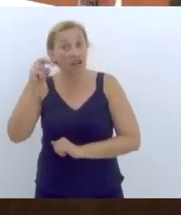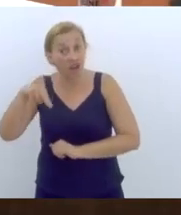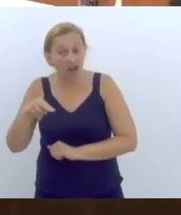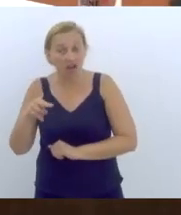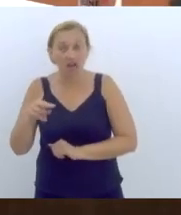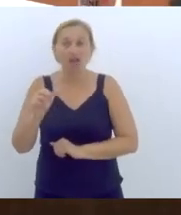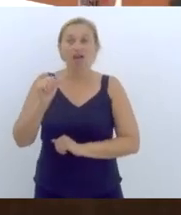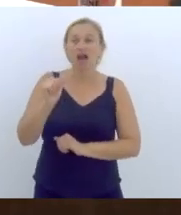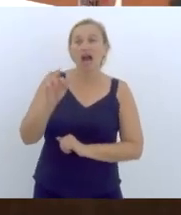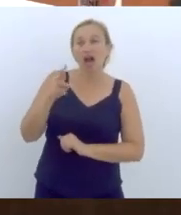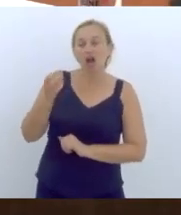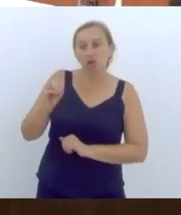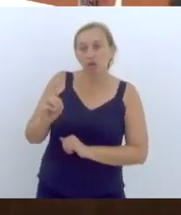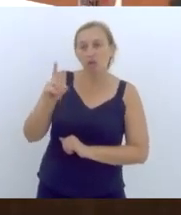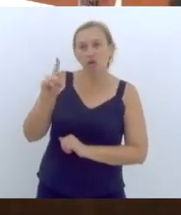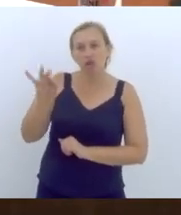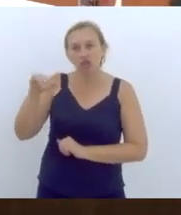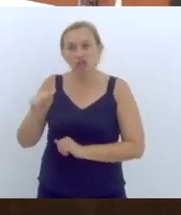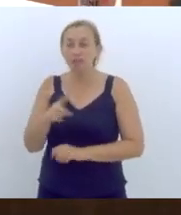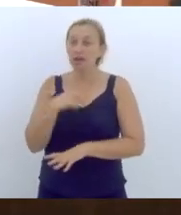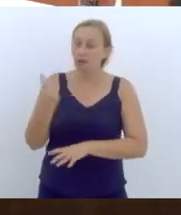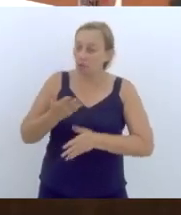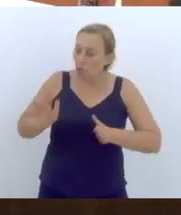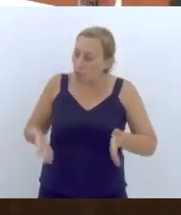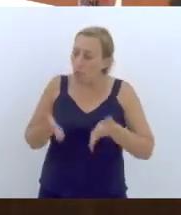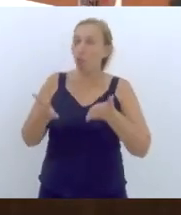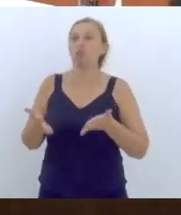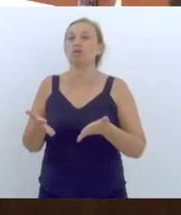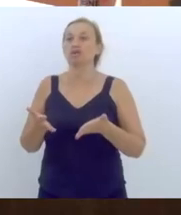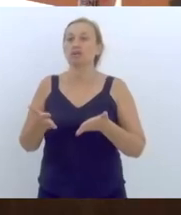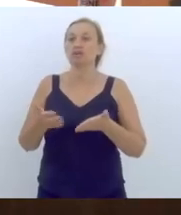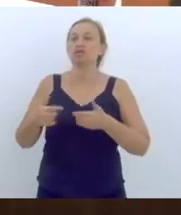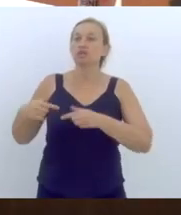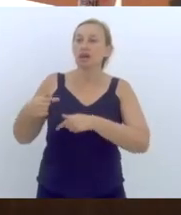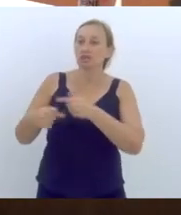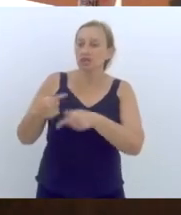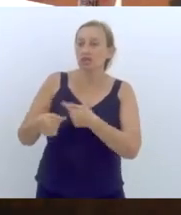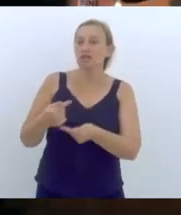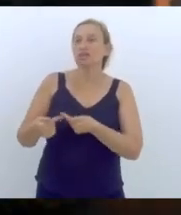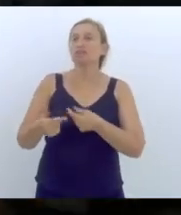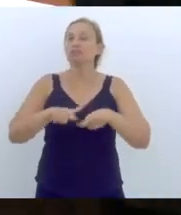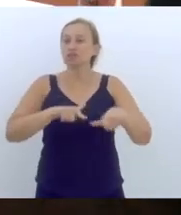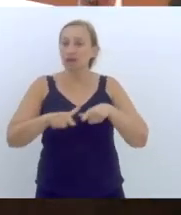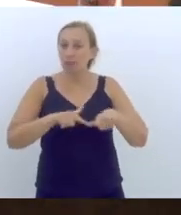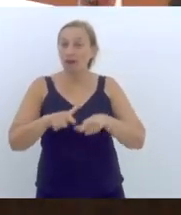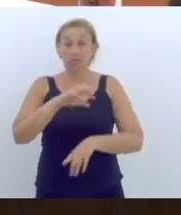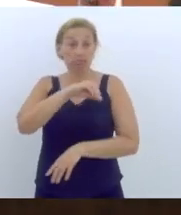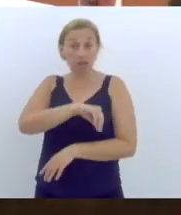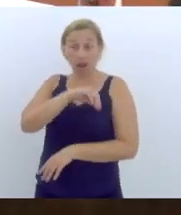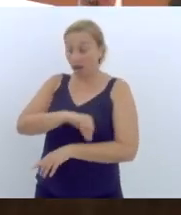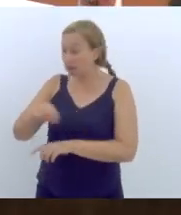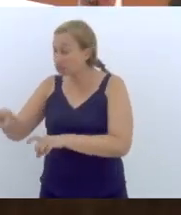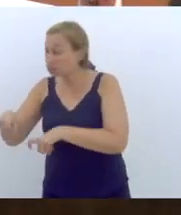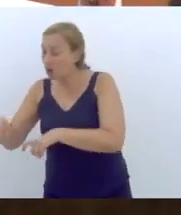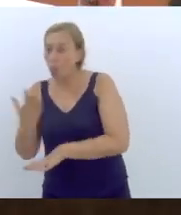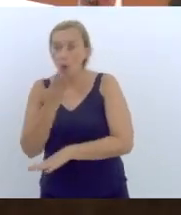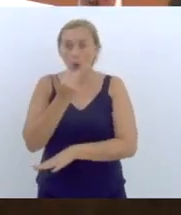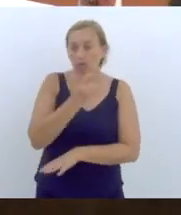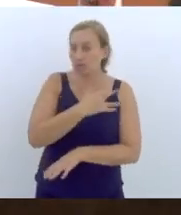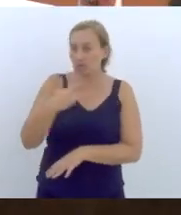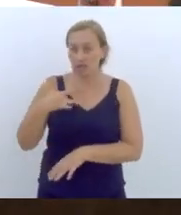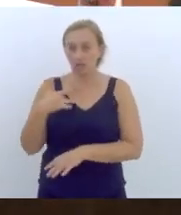em agroecologia para a gente impulsionar a geração de emprego, a geração de renda no campo, a alimentação